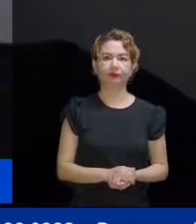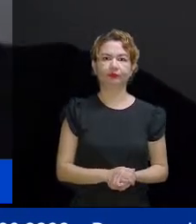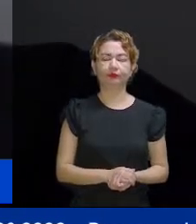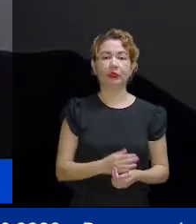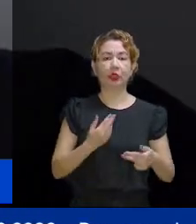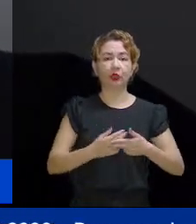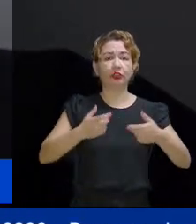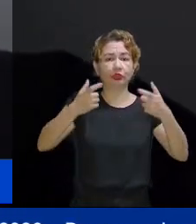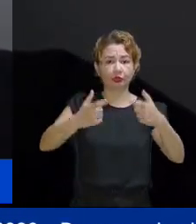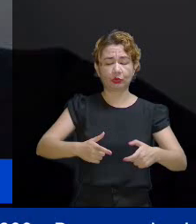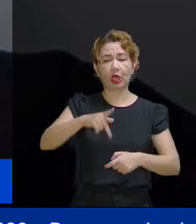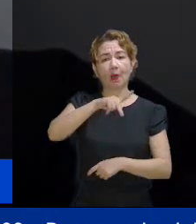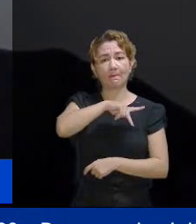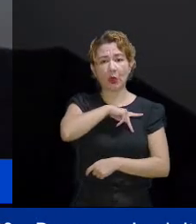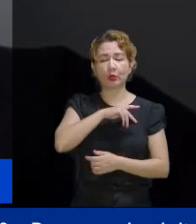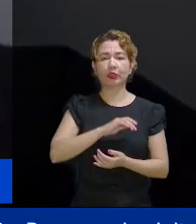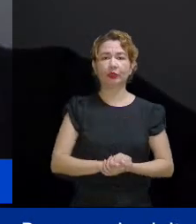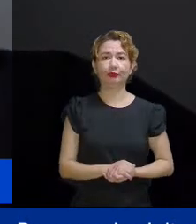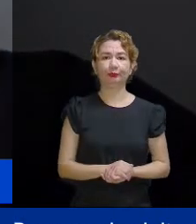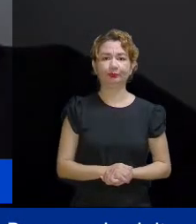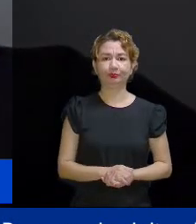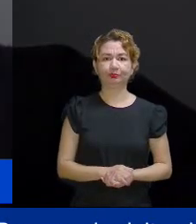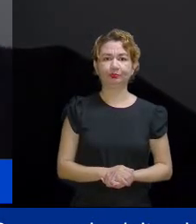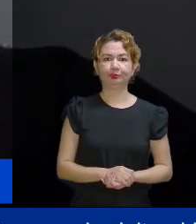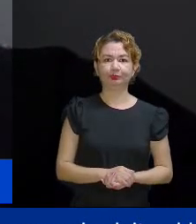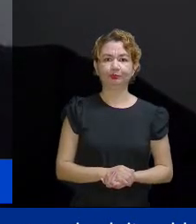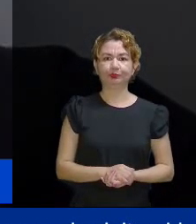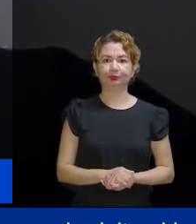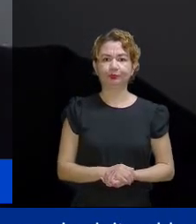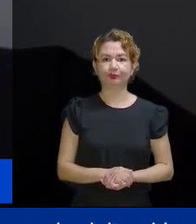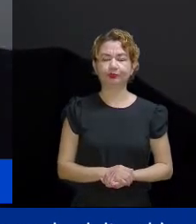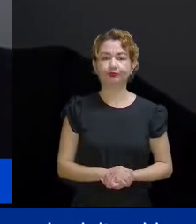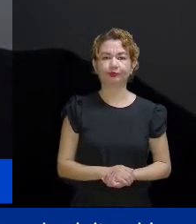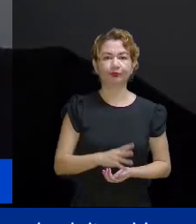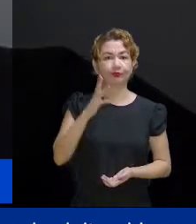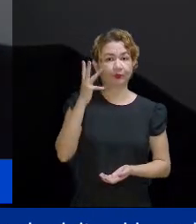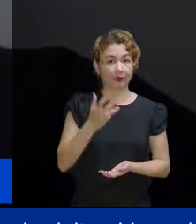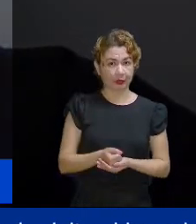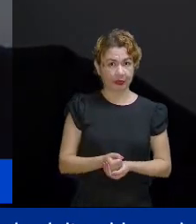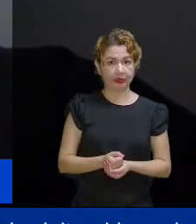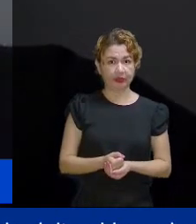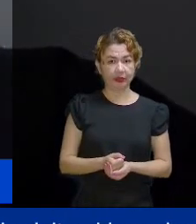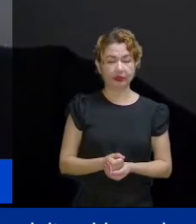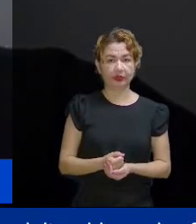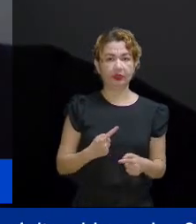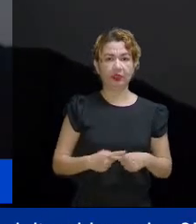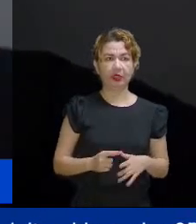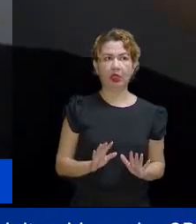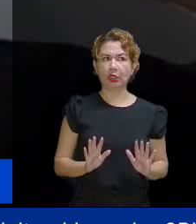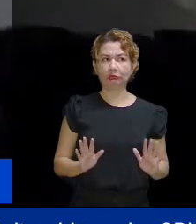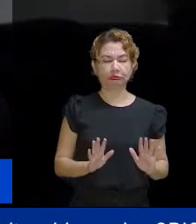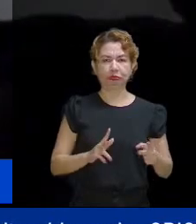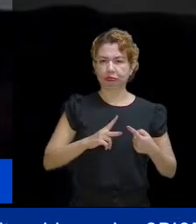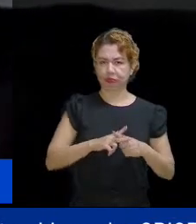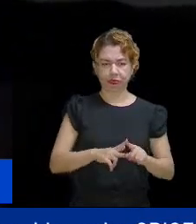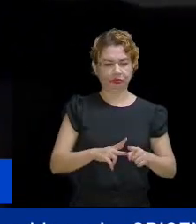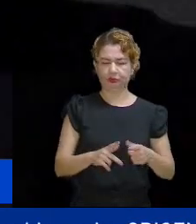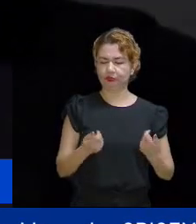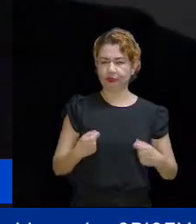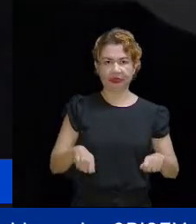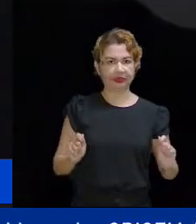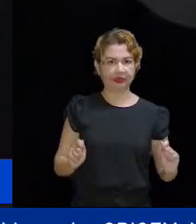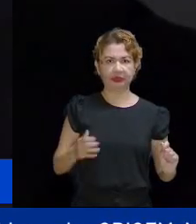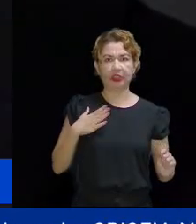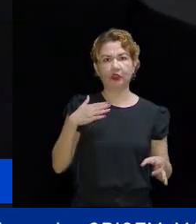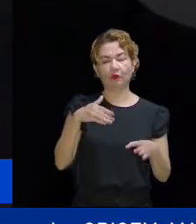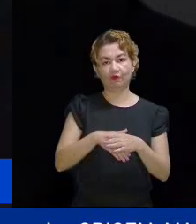bens públicos na propaganda eleitoral. Acertada, portanto, a decisão de origem, ao qual não merece reparo, senhor presidente. Diante